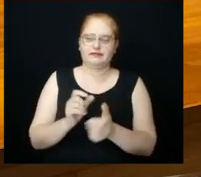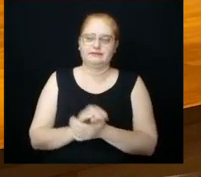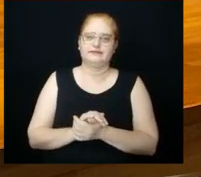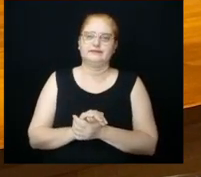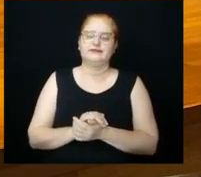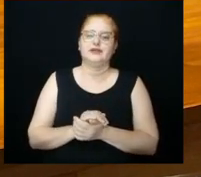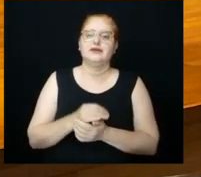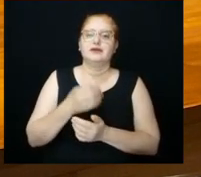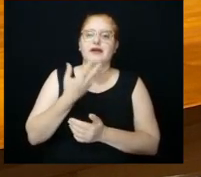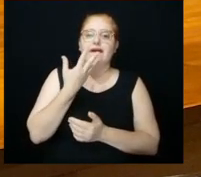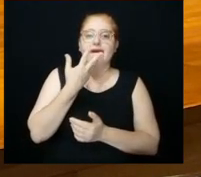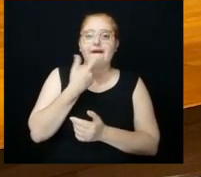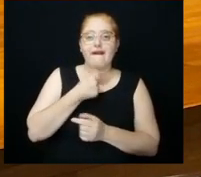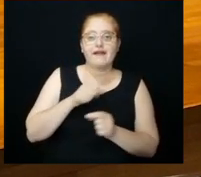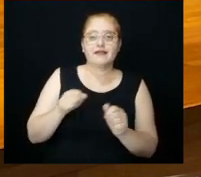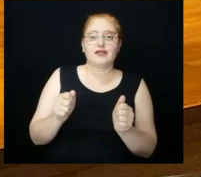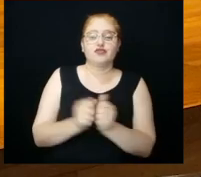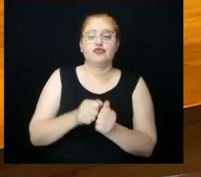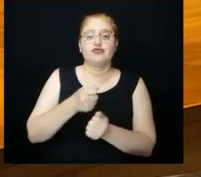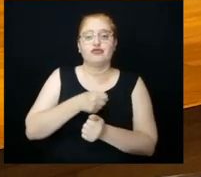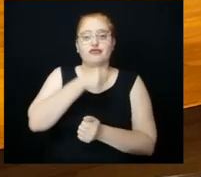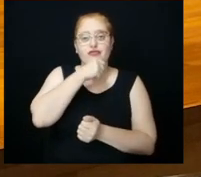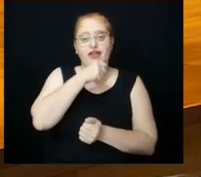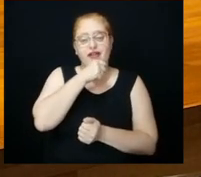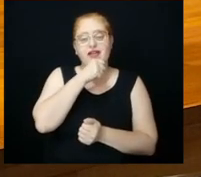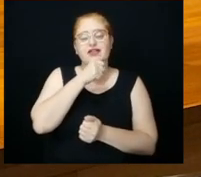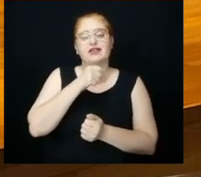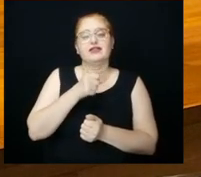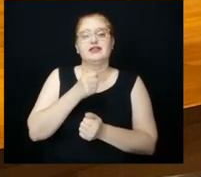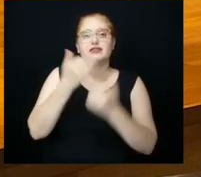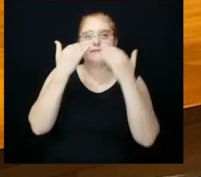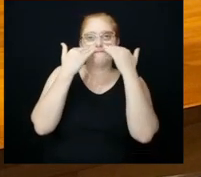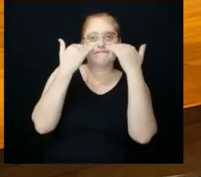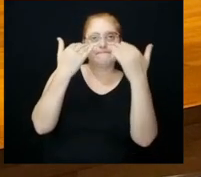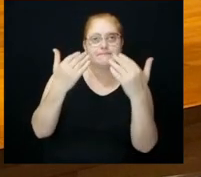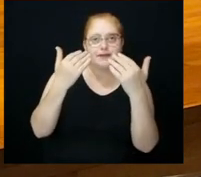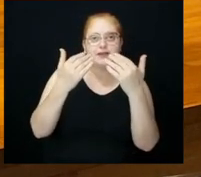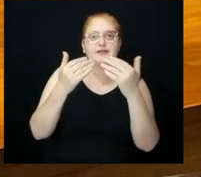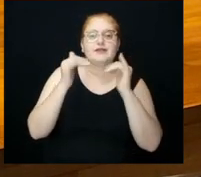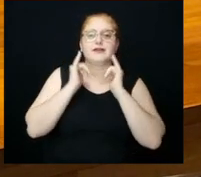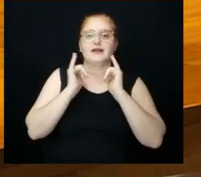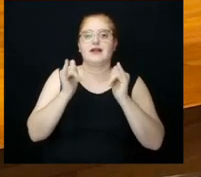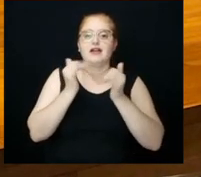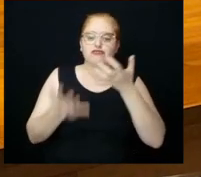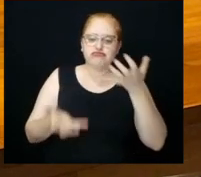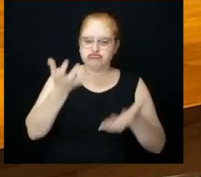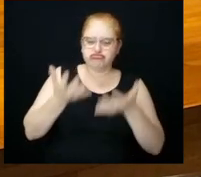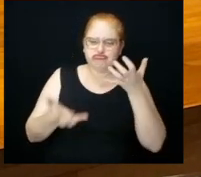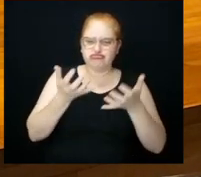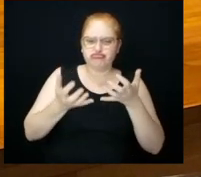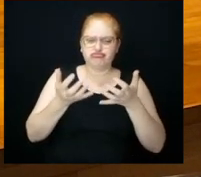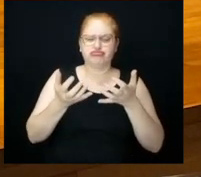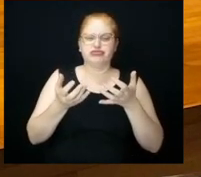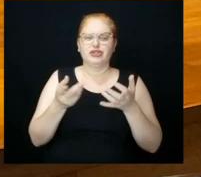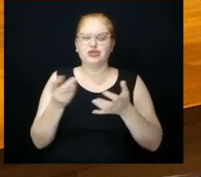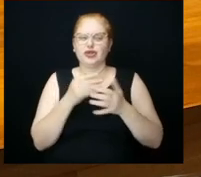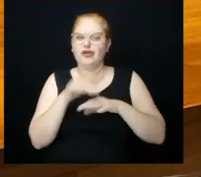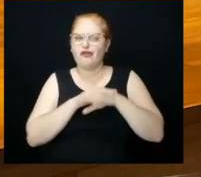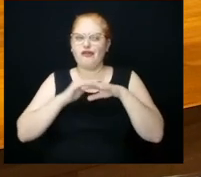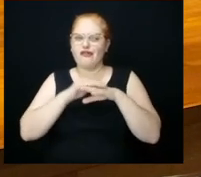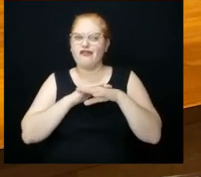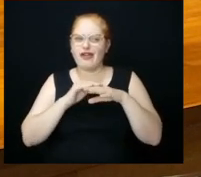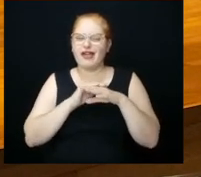Muidinga e Tuaí param agora frente a um autocarro queimado. Discutem,